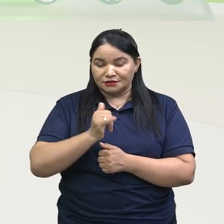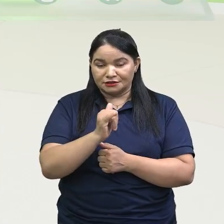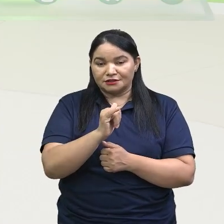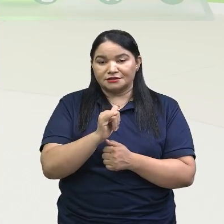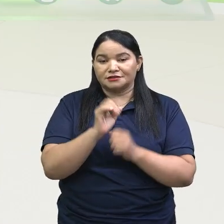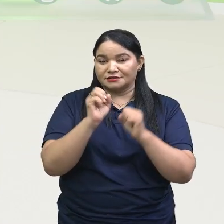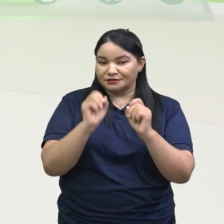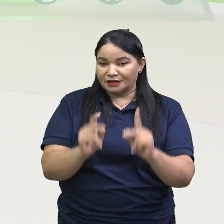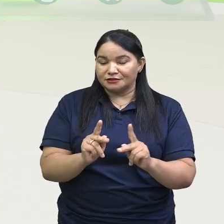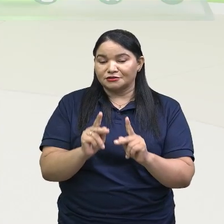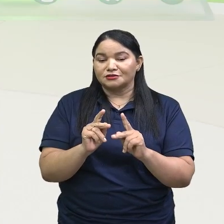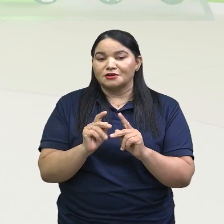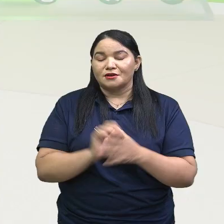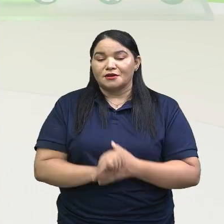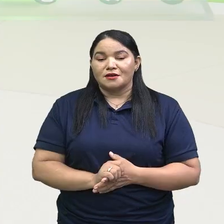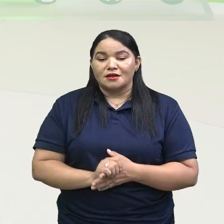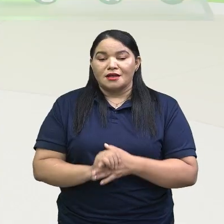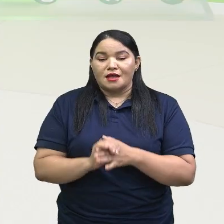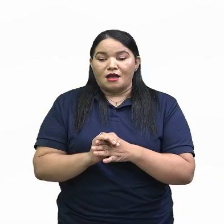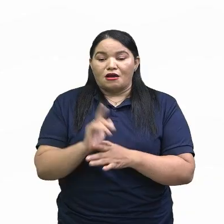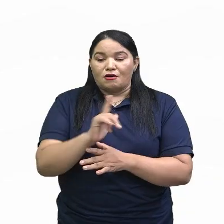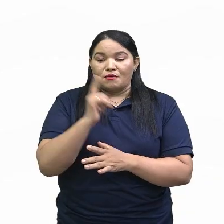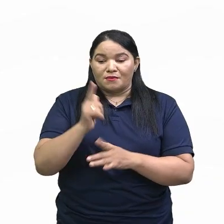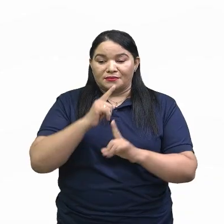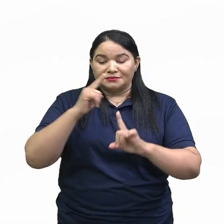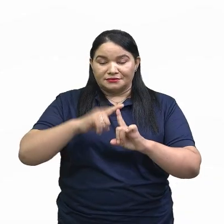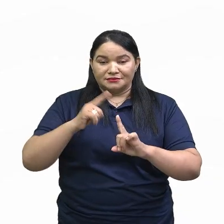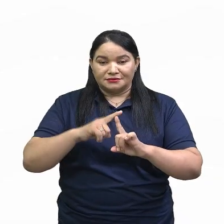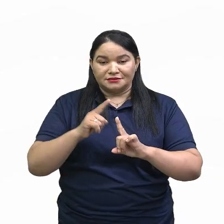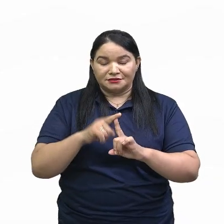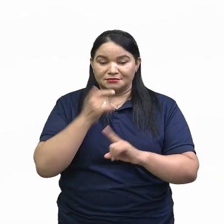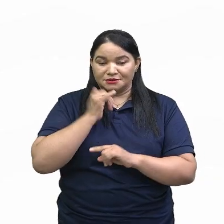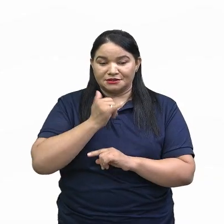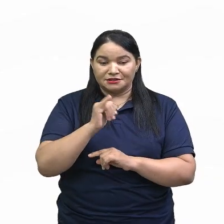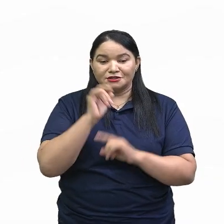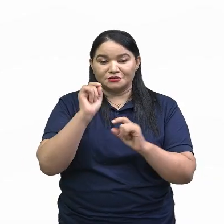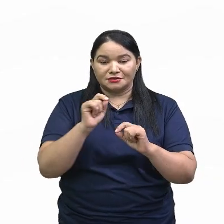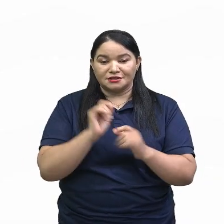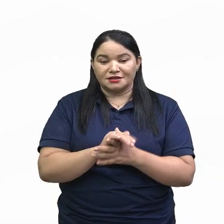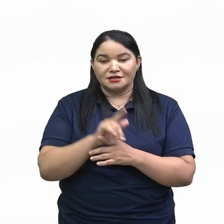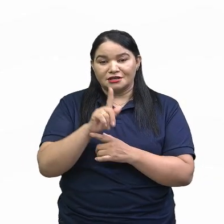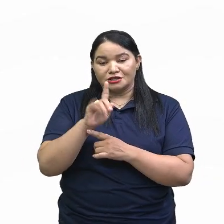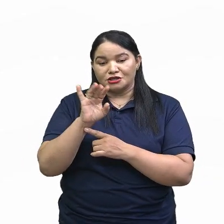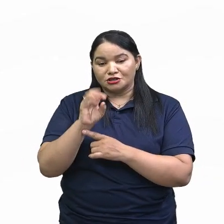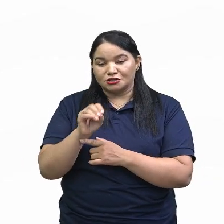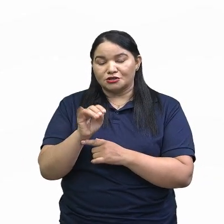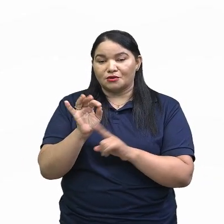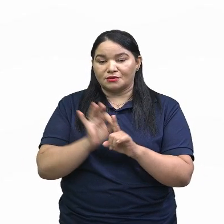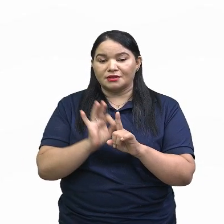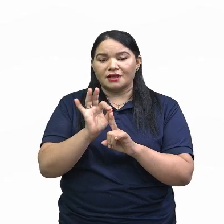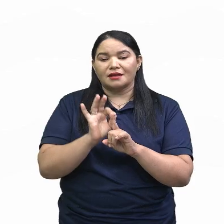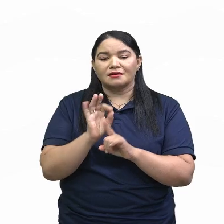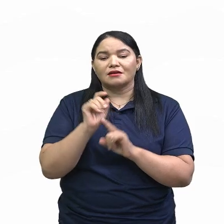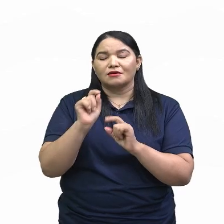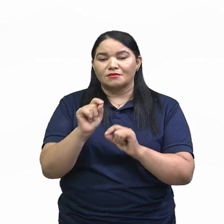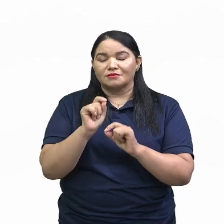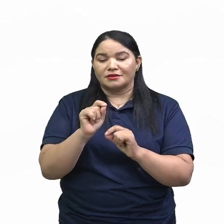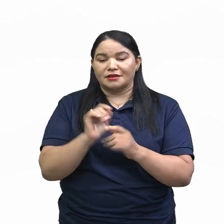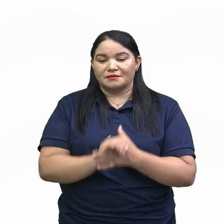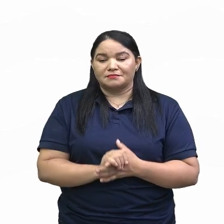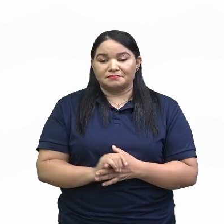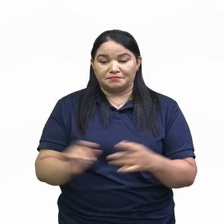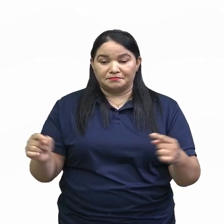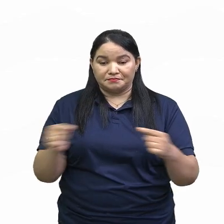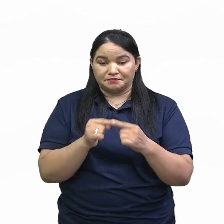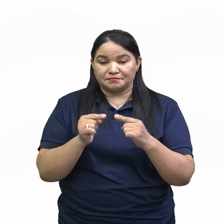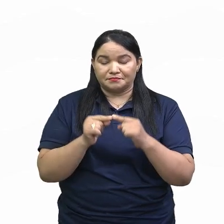tá certo? Vamos conhecer outro tipo de energia, que é a geotérmica. E aí, nesse caso,